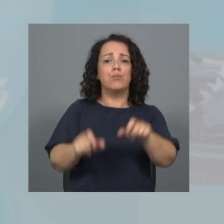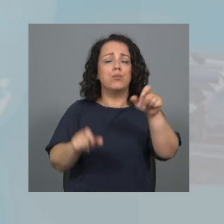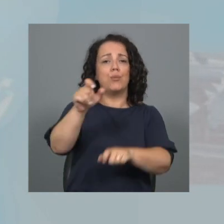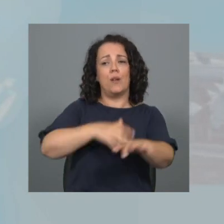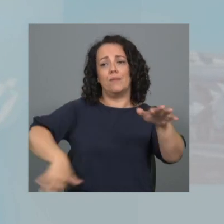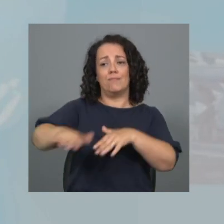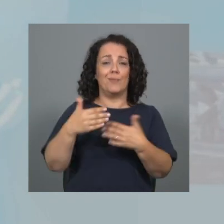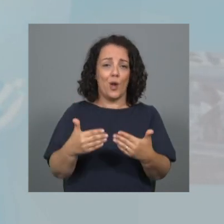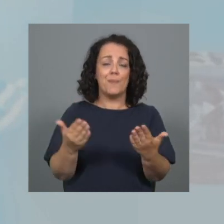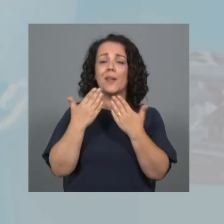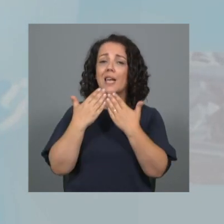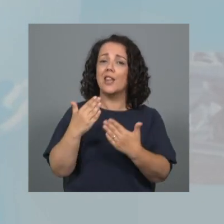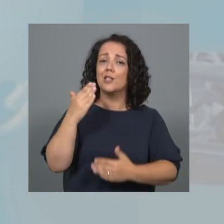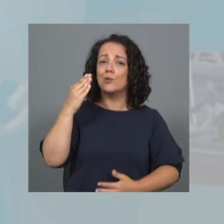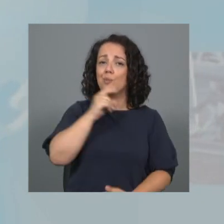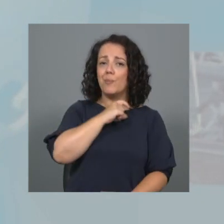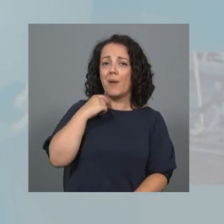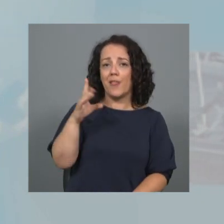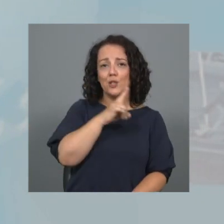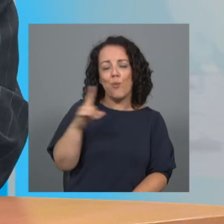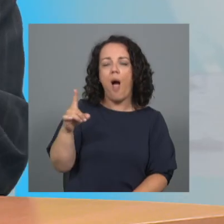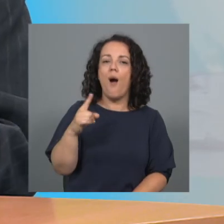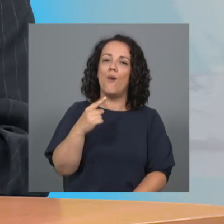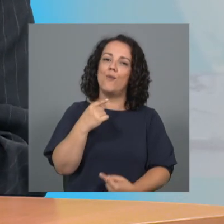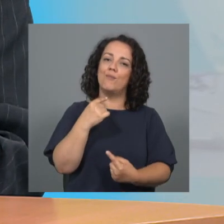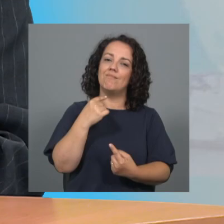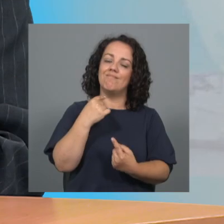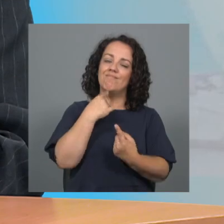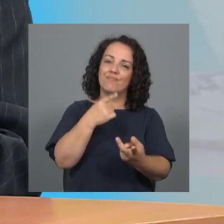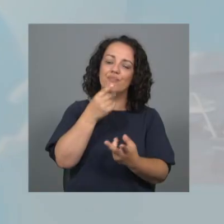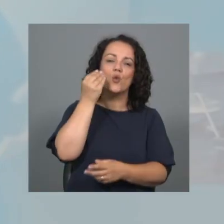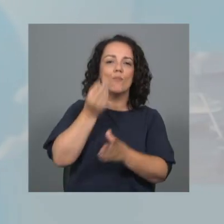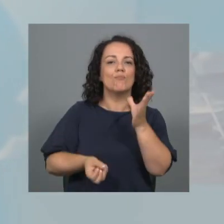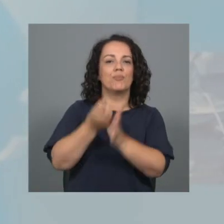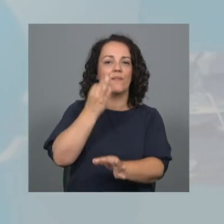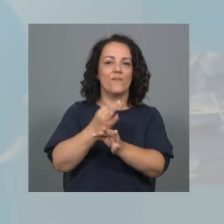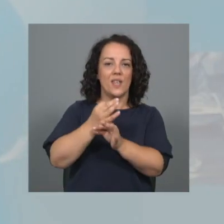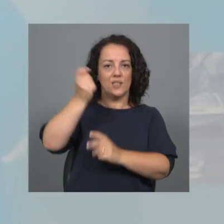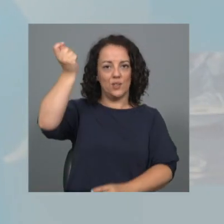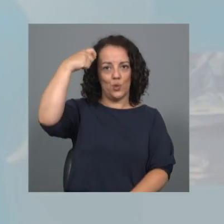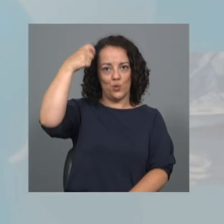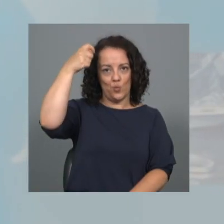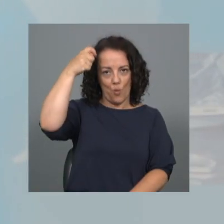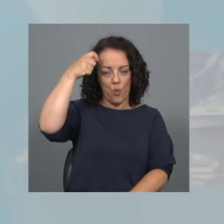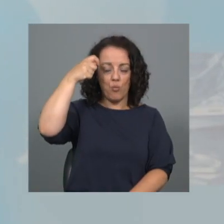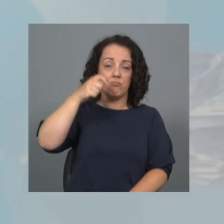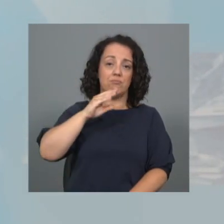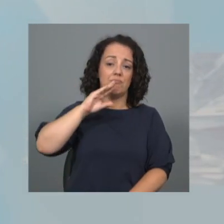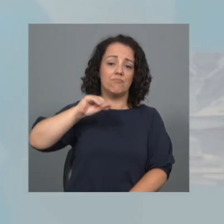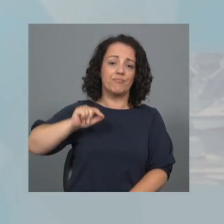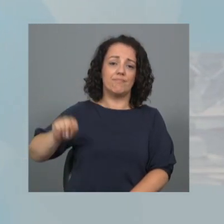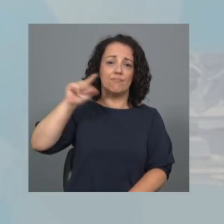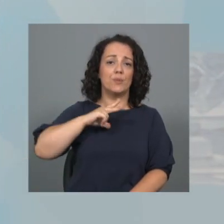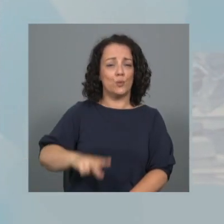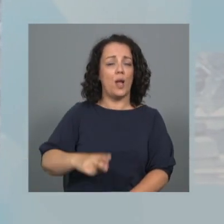estes dias. Agradeço-lhe, Padre João, ter apontado aqui para essas origens da festa de São João, que se celebra em muitas localidades do nosso